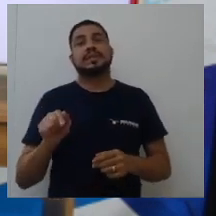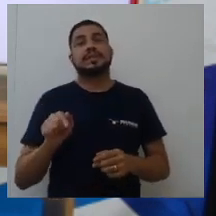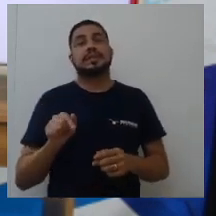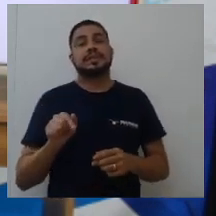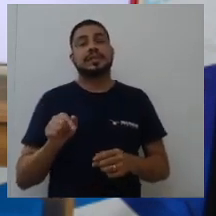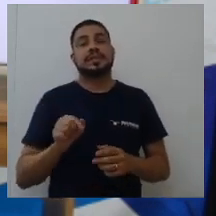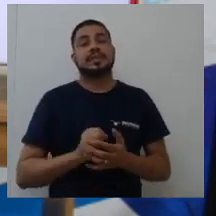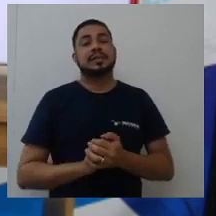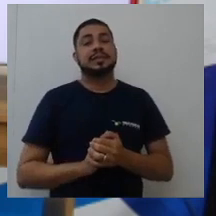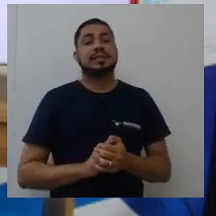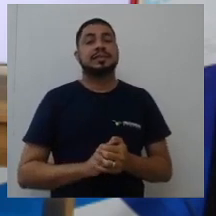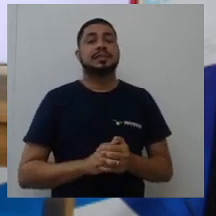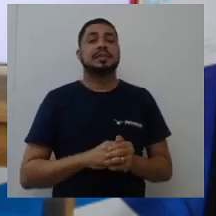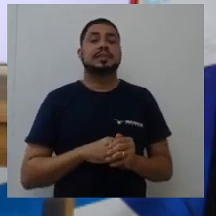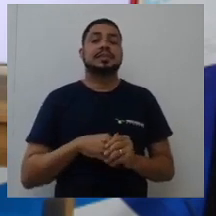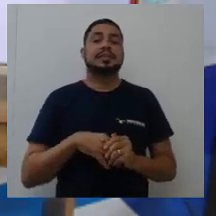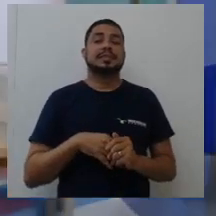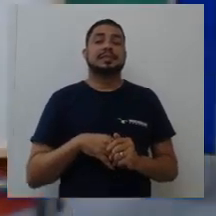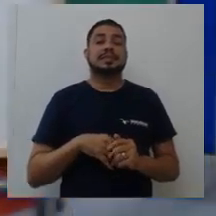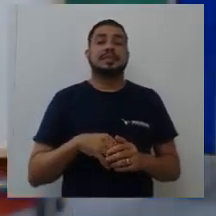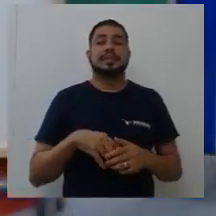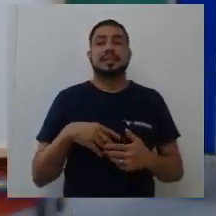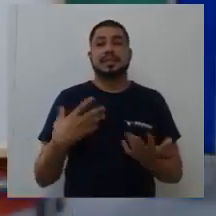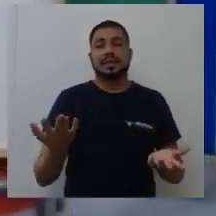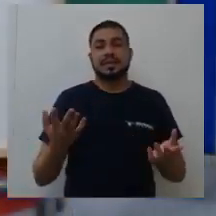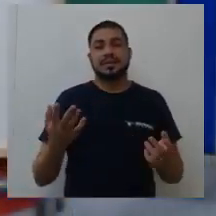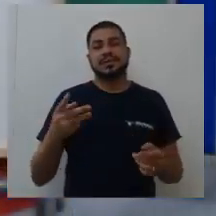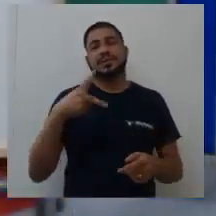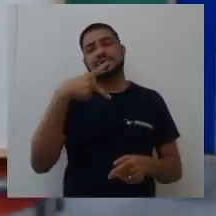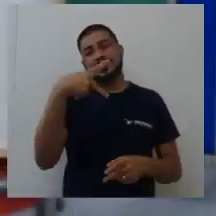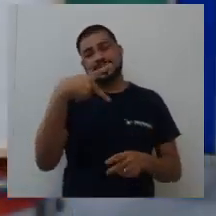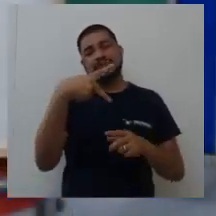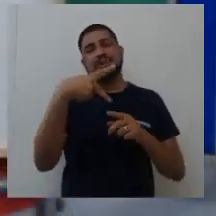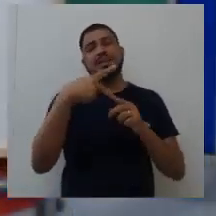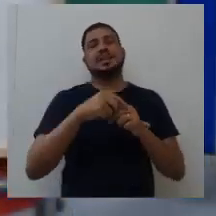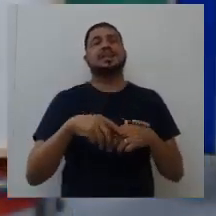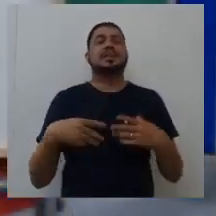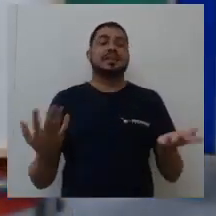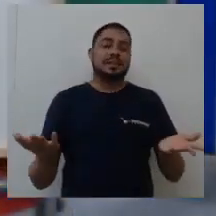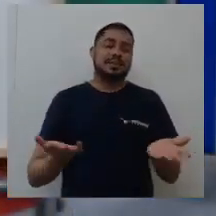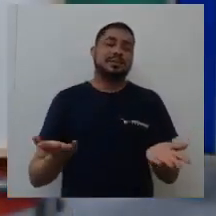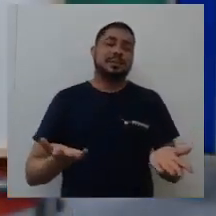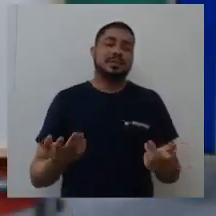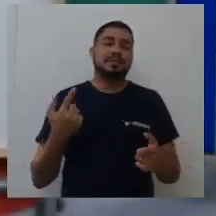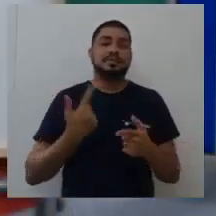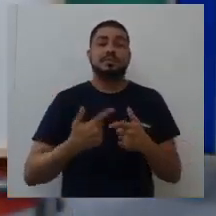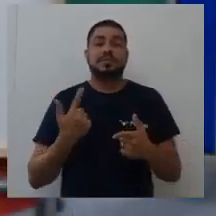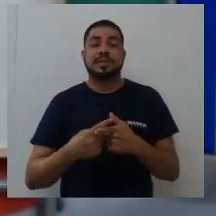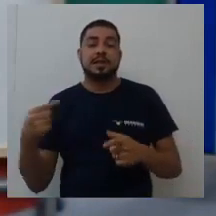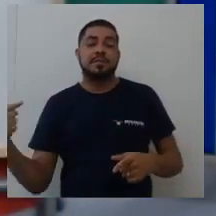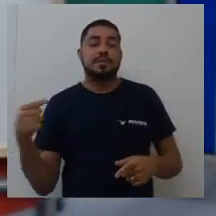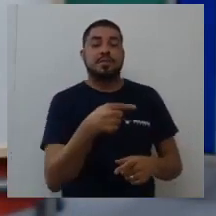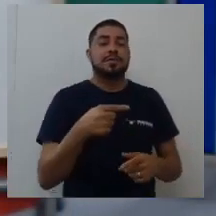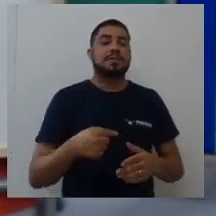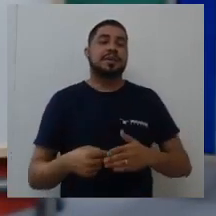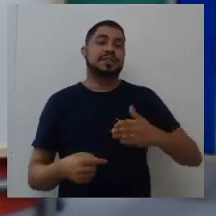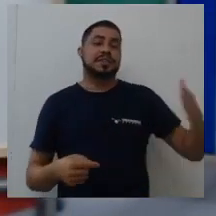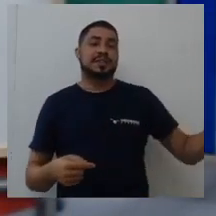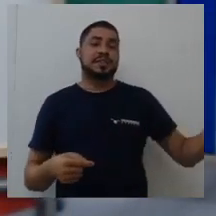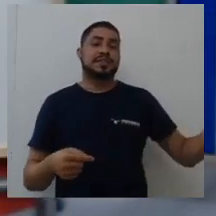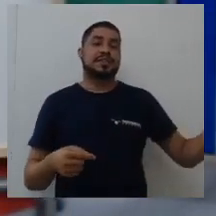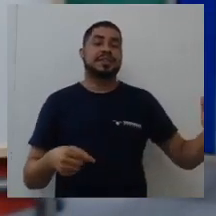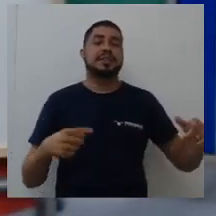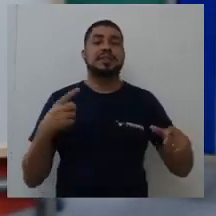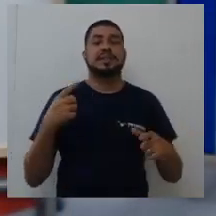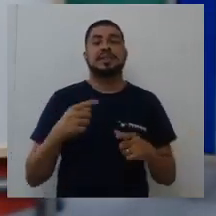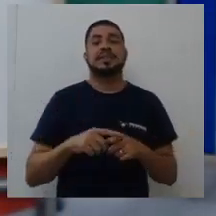que é justamente esse cara aqui, ó. Agora, Nicole, agora. Por que ele aponta para a esquerda? Vê só. Na